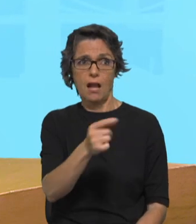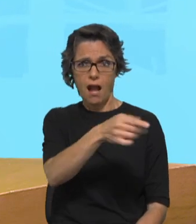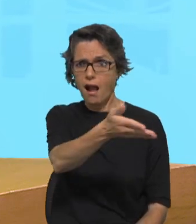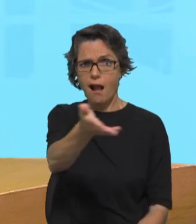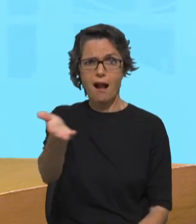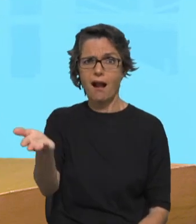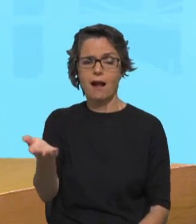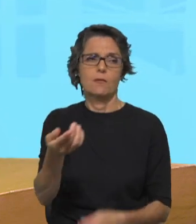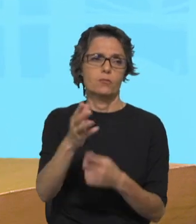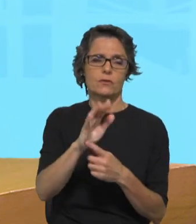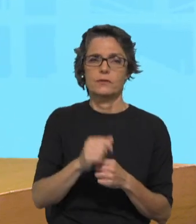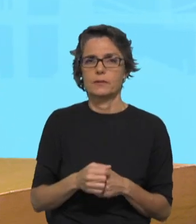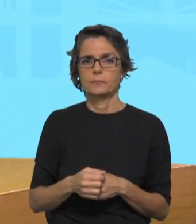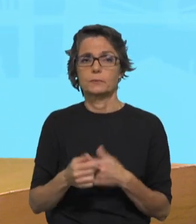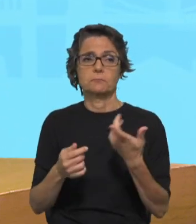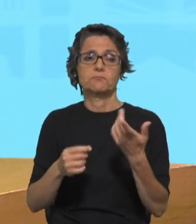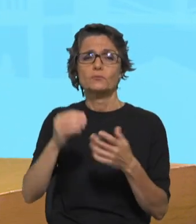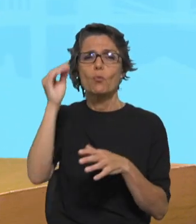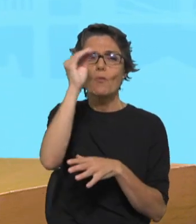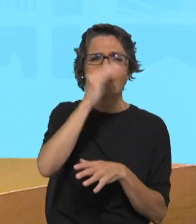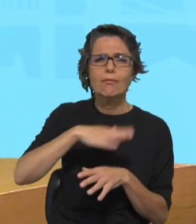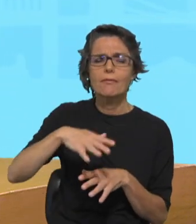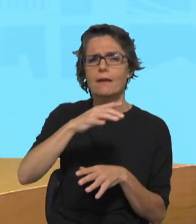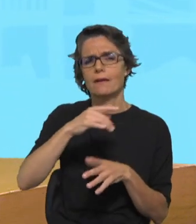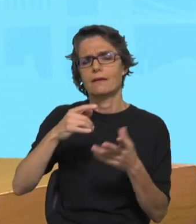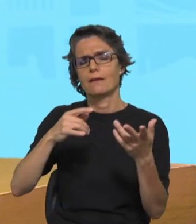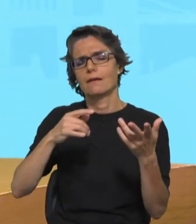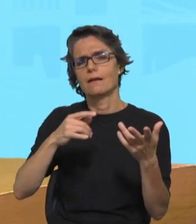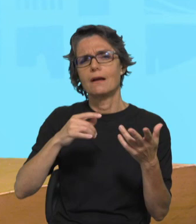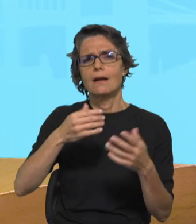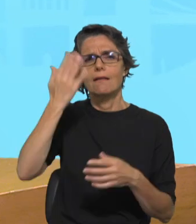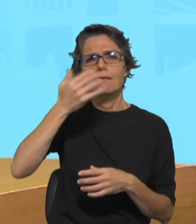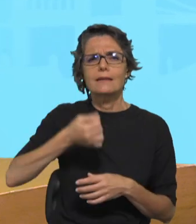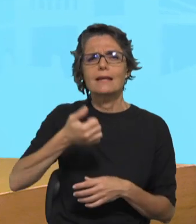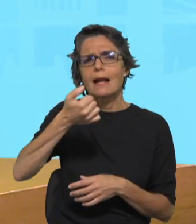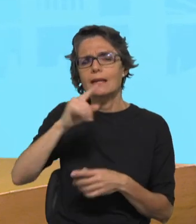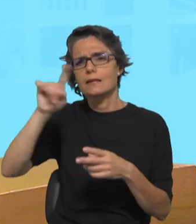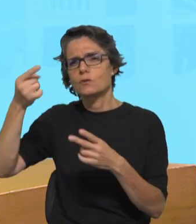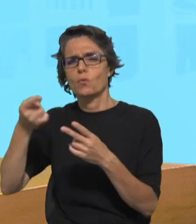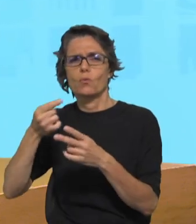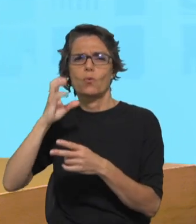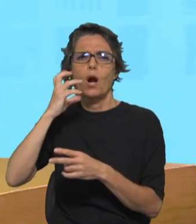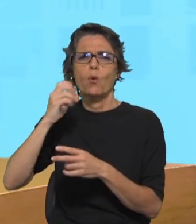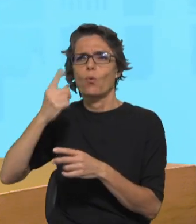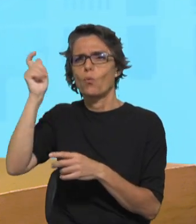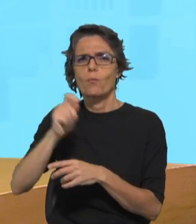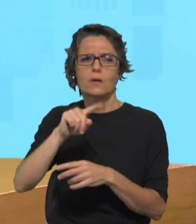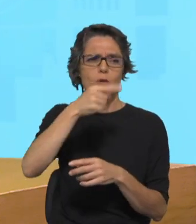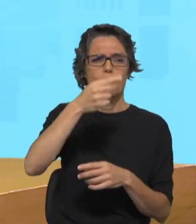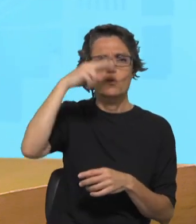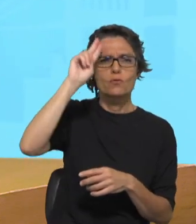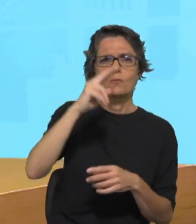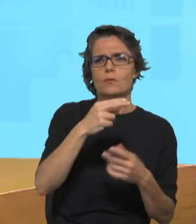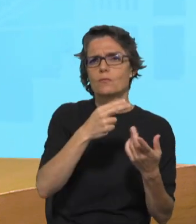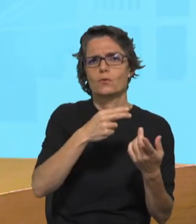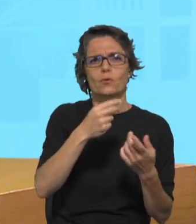vão 15 dias para uma aldeia, outros vão um mês para Angola, outros vão 2 anos para Moçambique, outros vão 1 ano para Timor. Ou